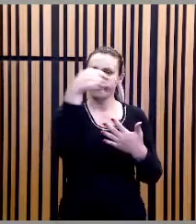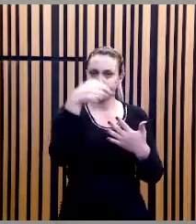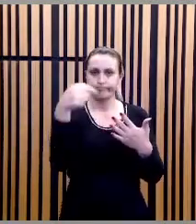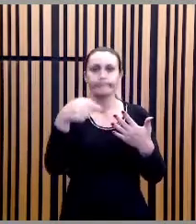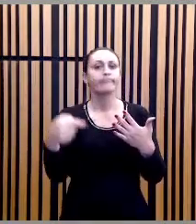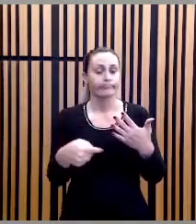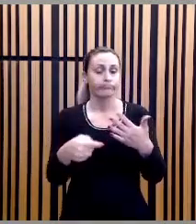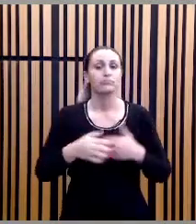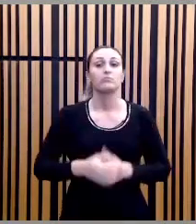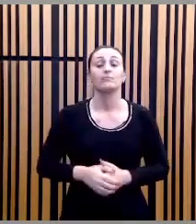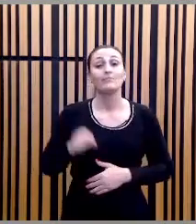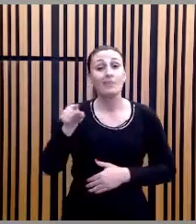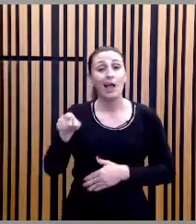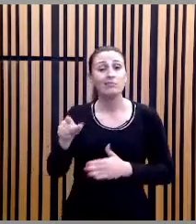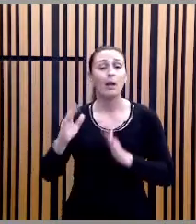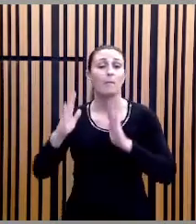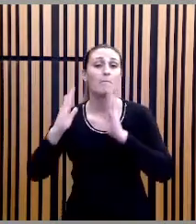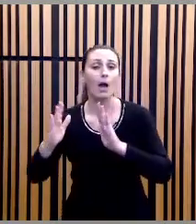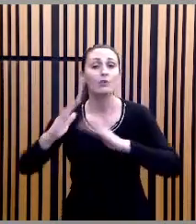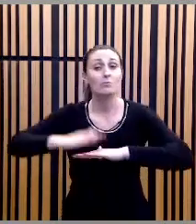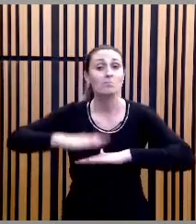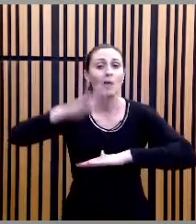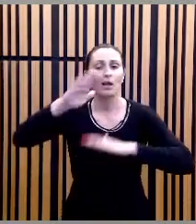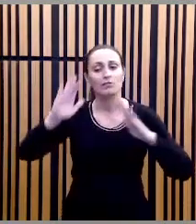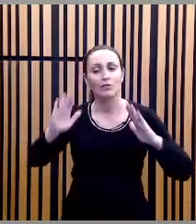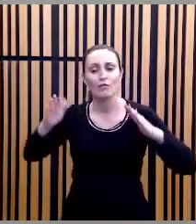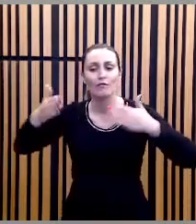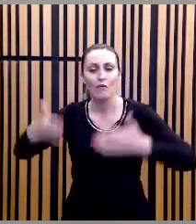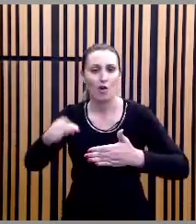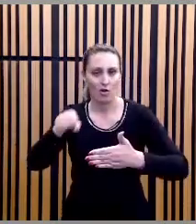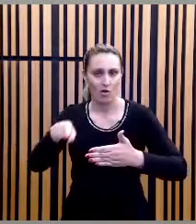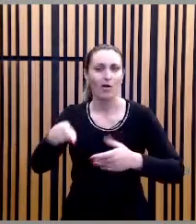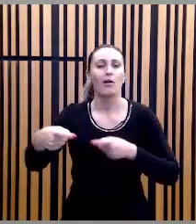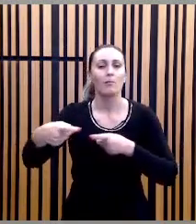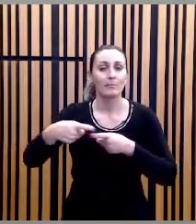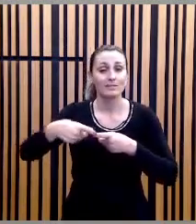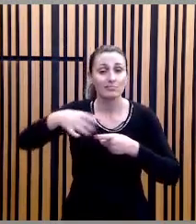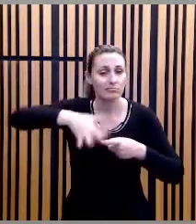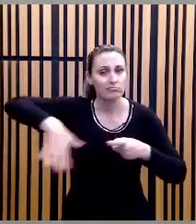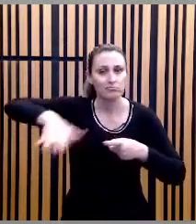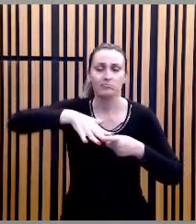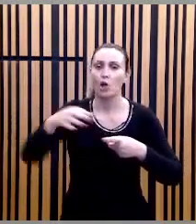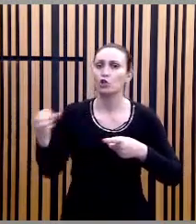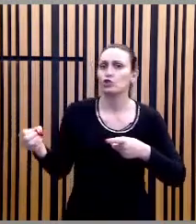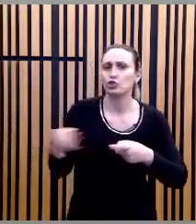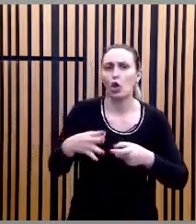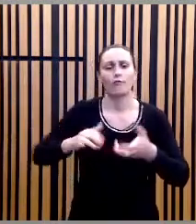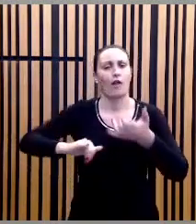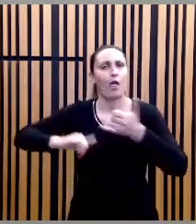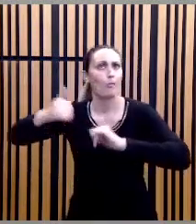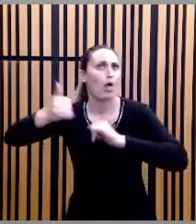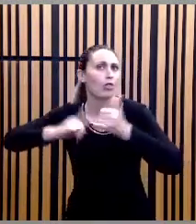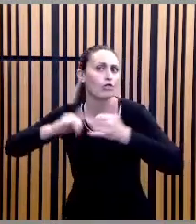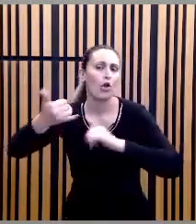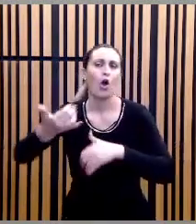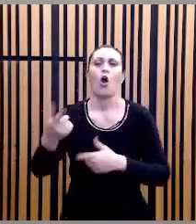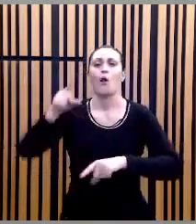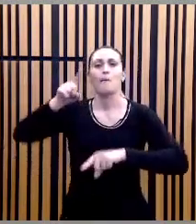Essa parte, pessoal, assim, mais de medicina, é toda nova na universidade, os laboratórios,